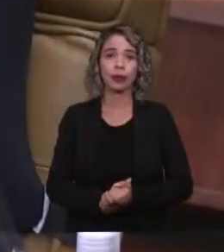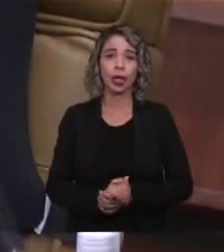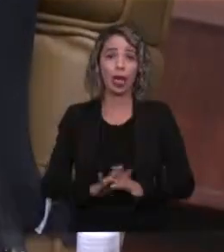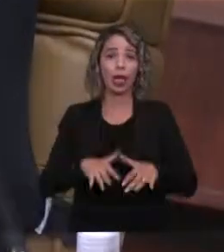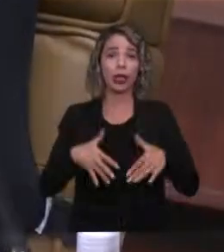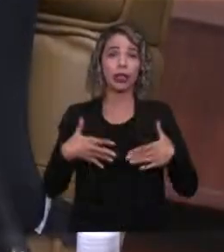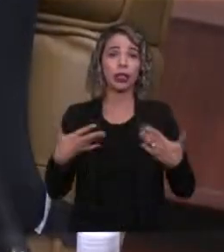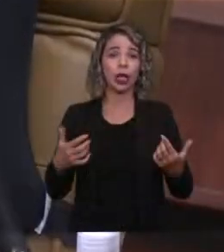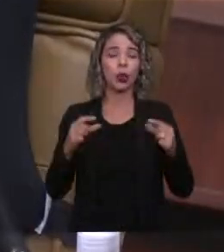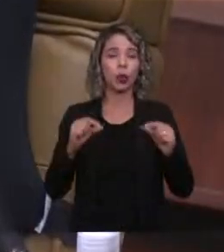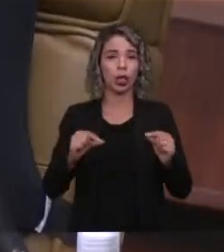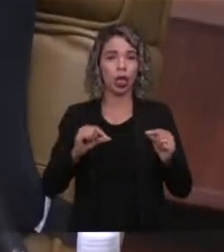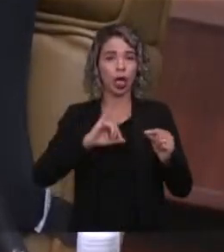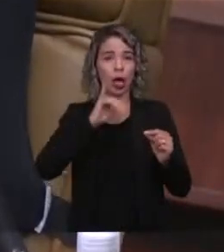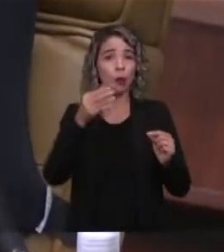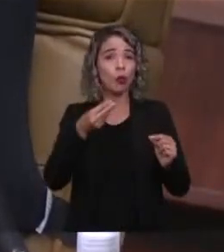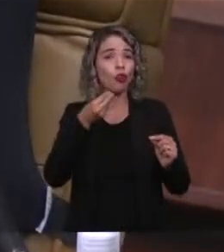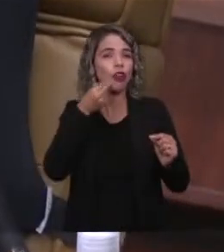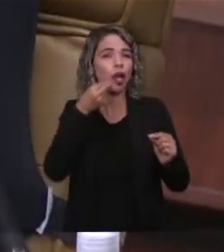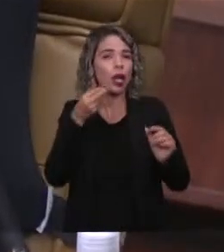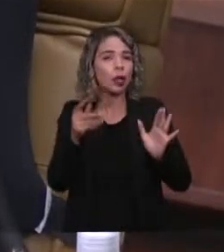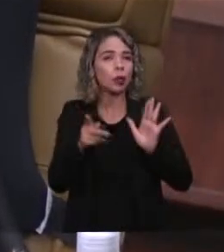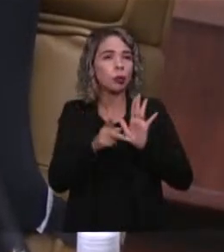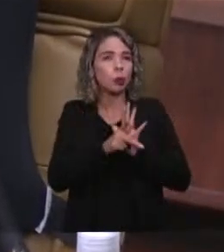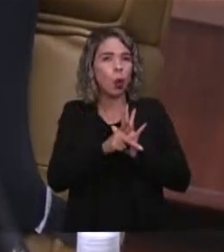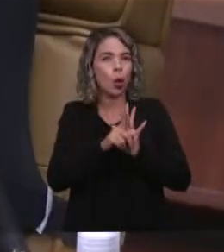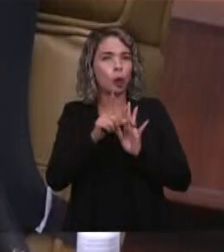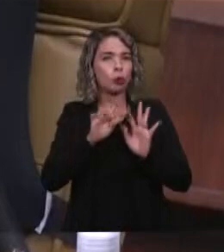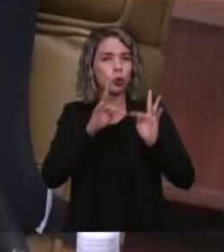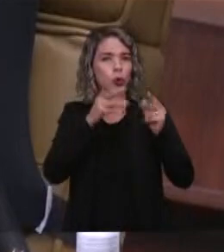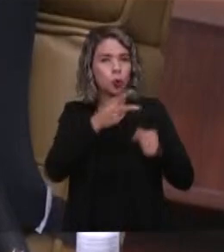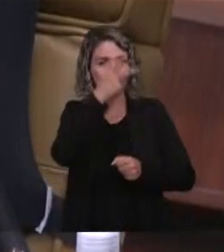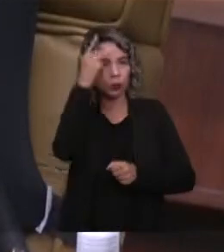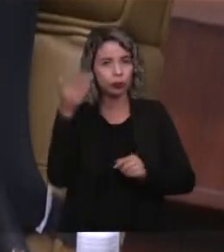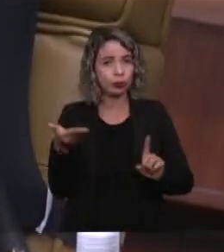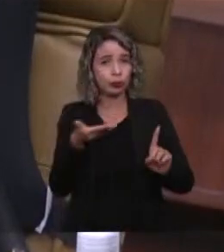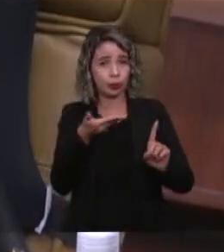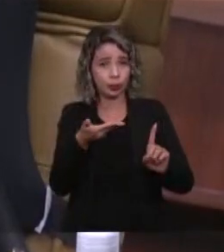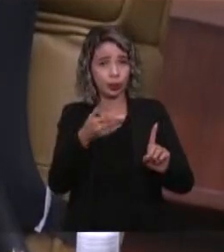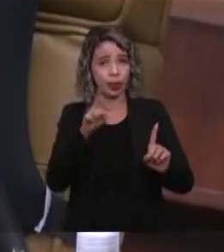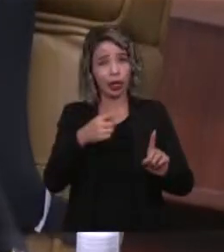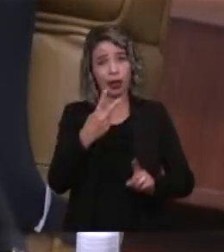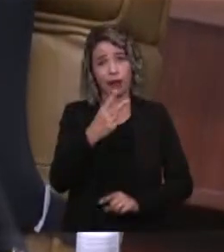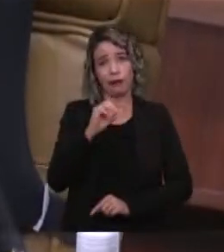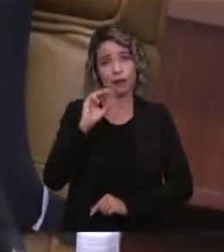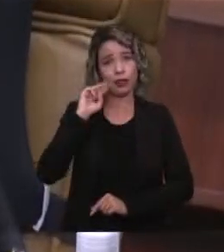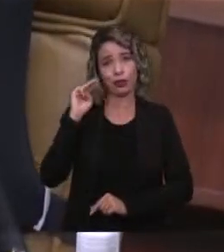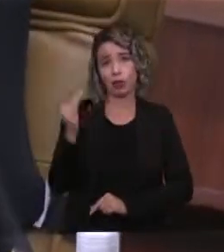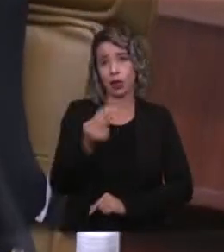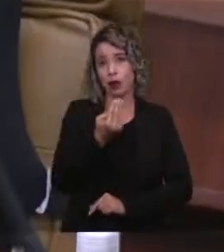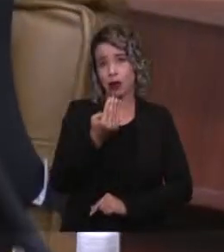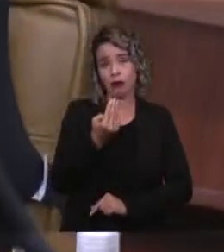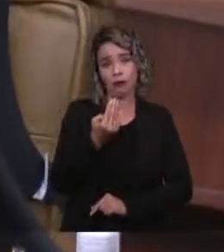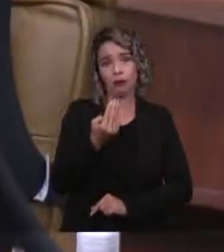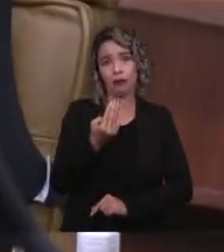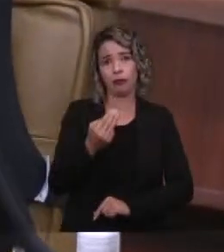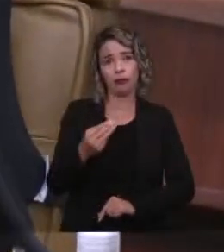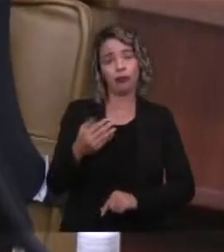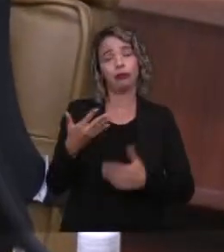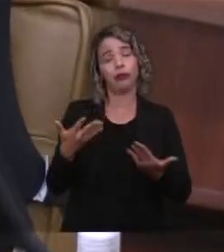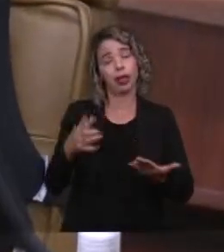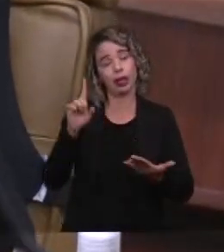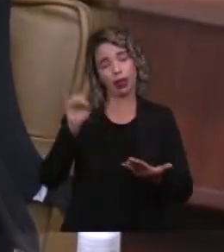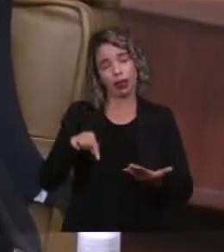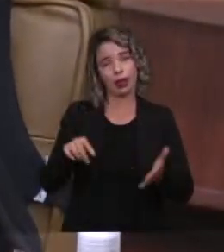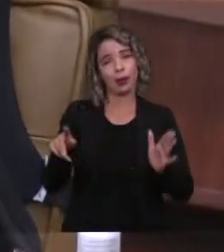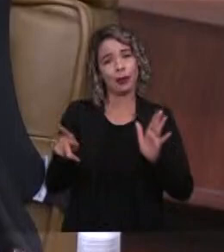o proveito total correspondeu a 20 milhões de reais, como decorrência própria do decreto